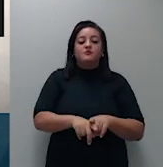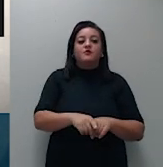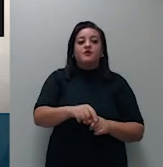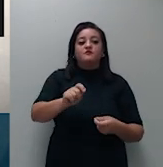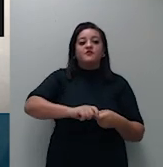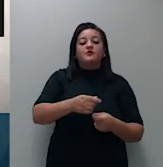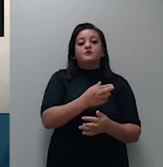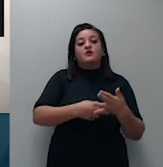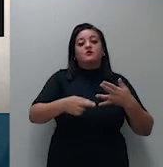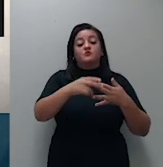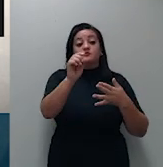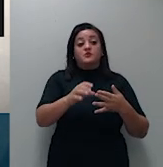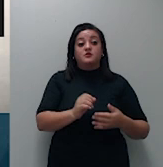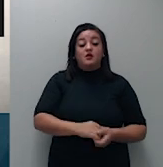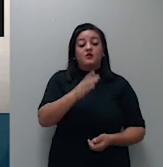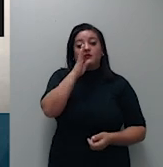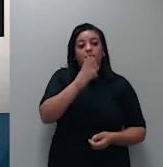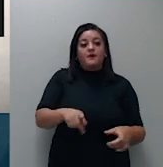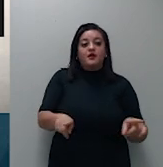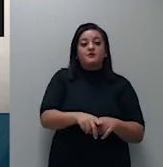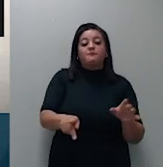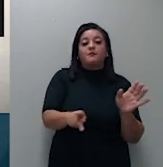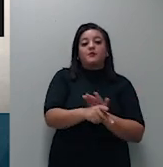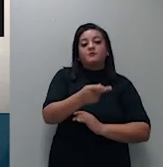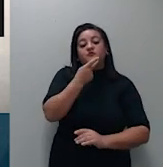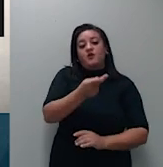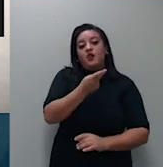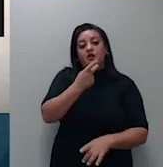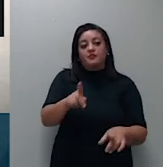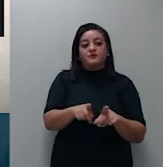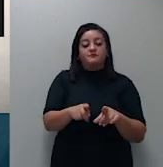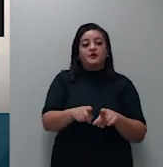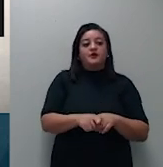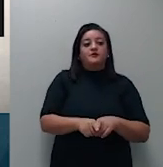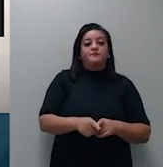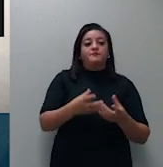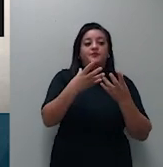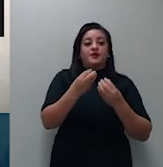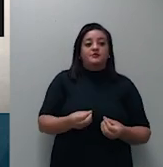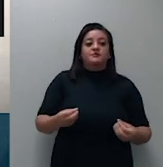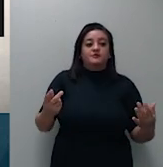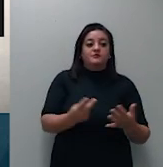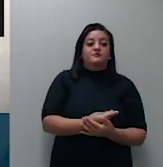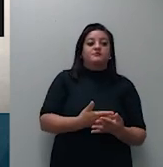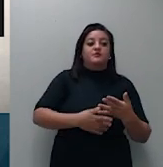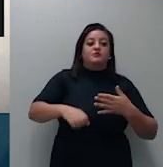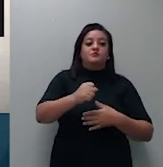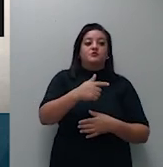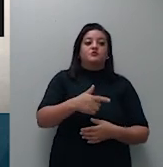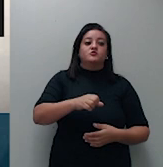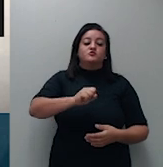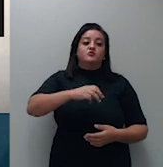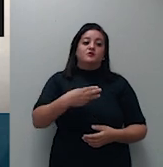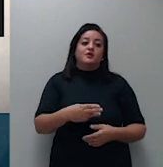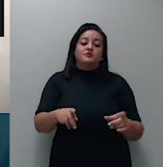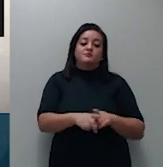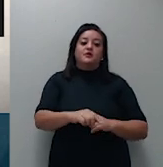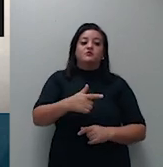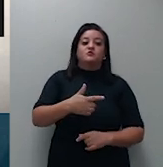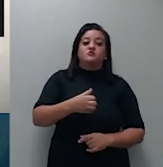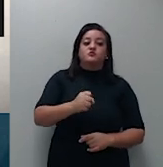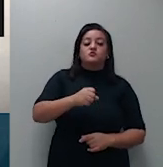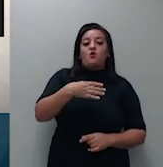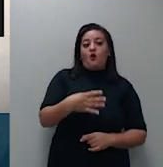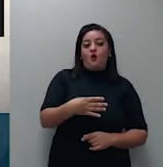vedado no recurso especial e no mérito propriamente dito conselho incidência das súmulas 283 e